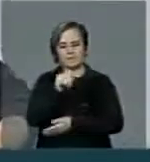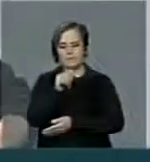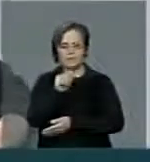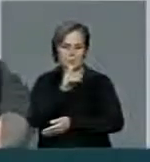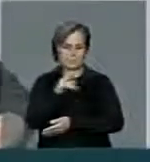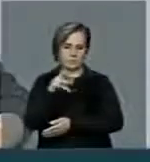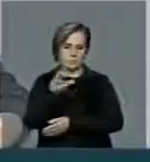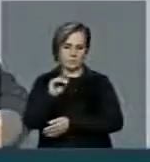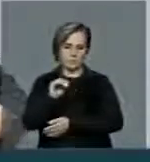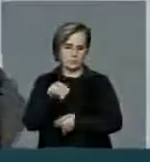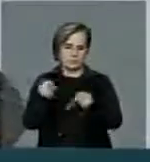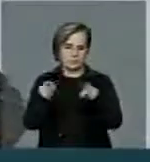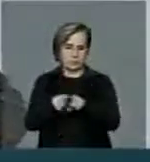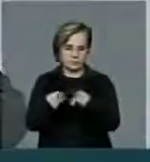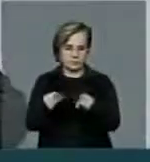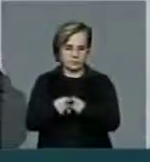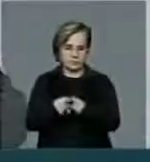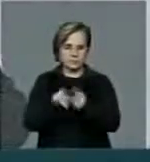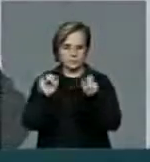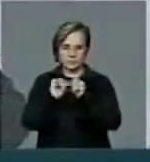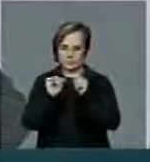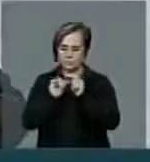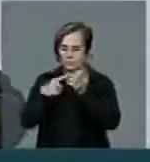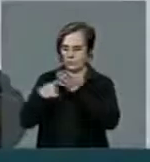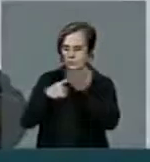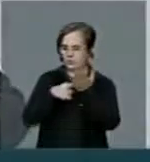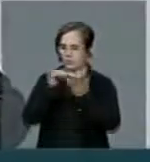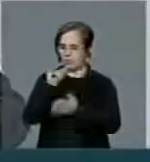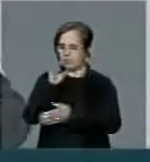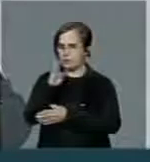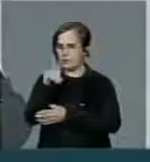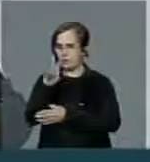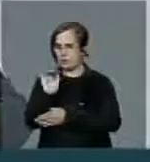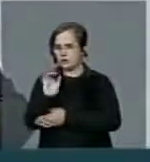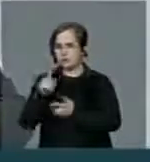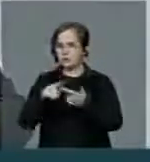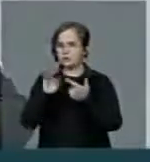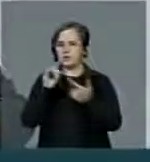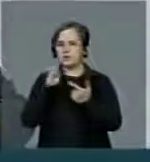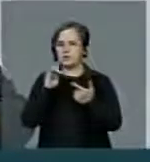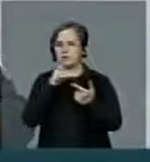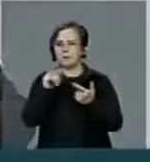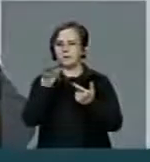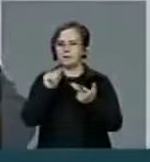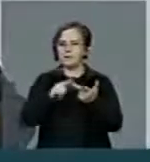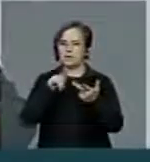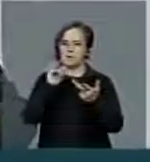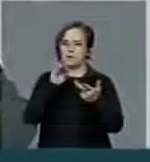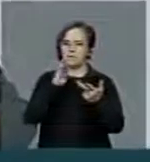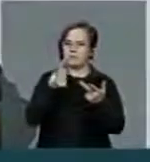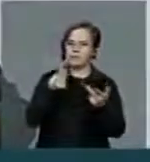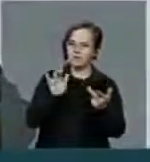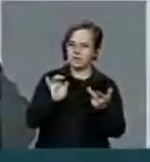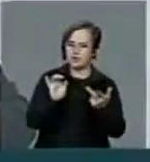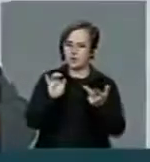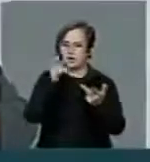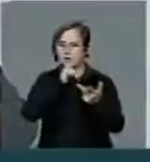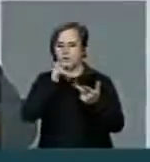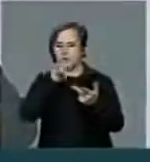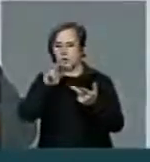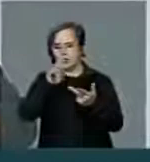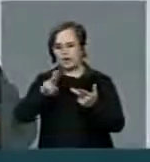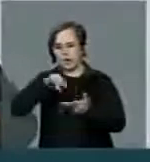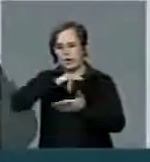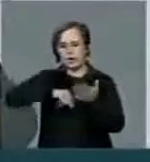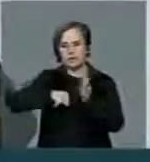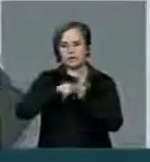atenção, fizemos acordo com a IBGE, com a Embrapa, com a MDA, por causa do INCRA, para usar a base de dados do INCRA, de todas as propriedades